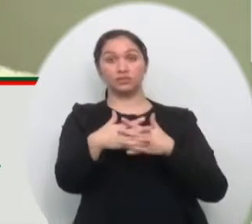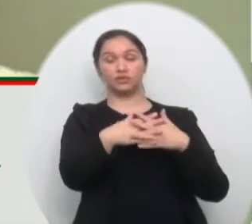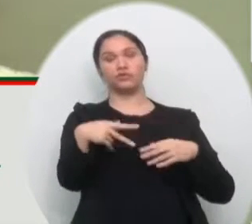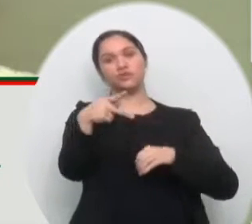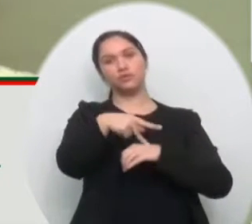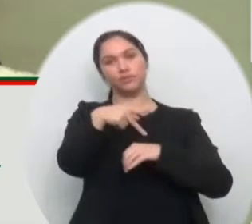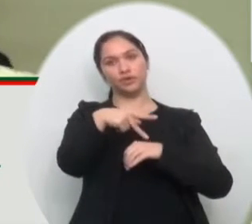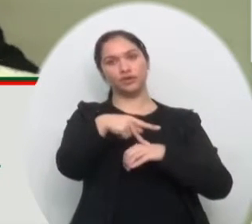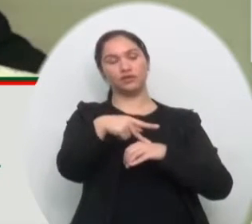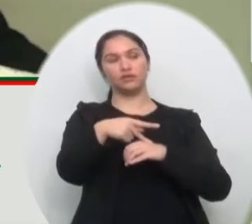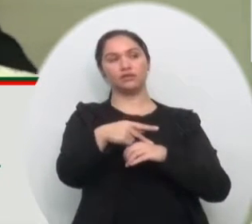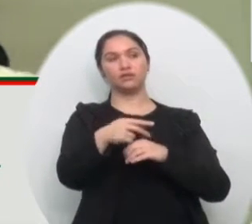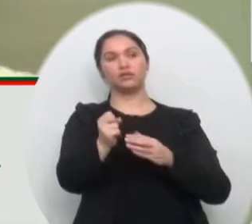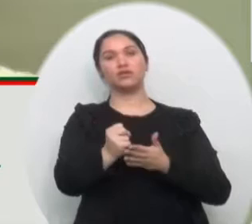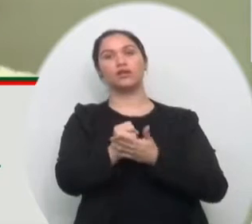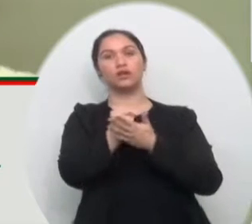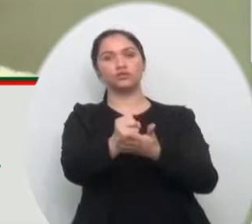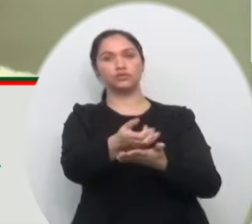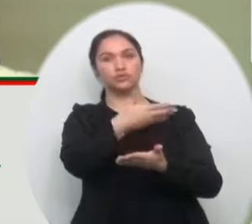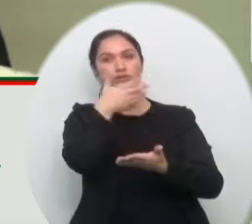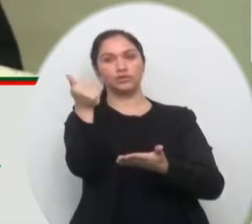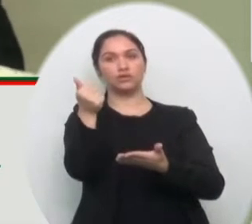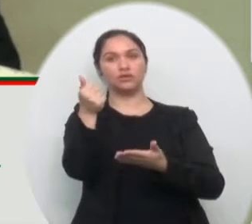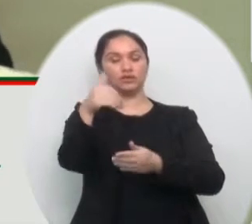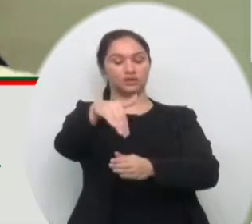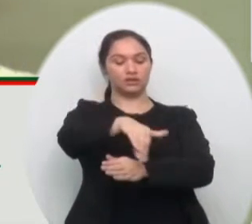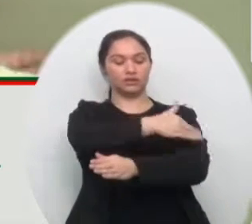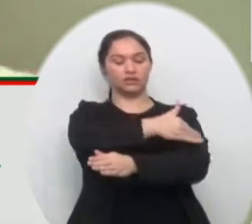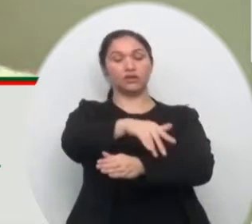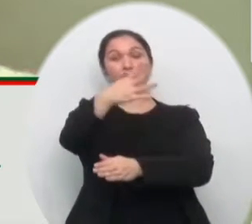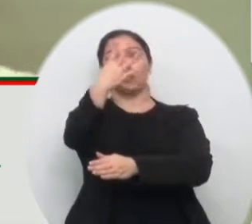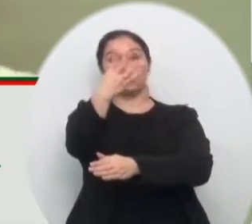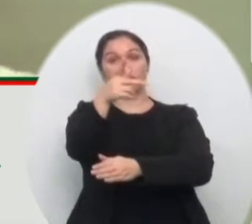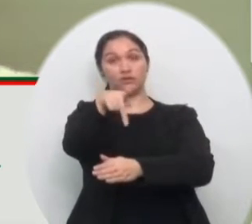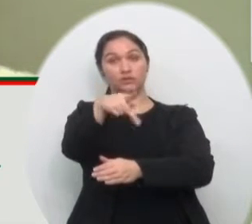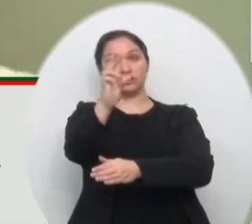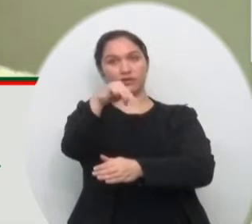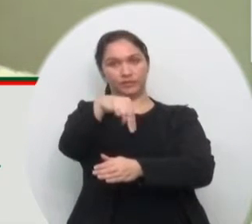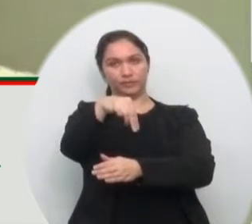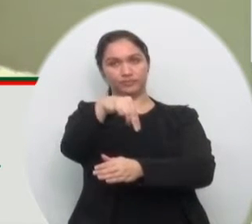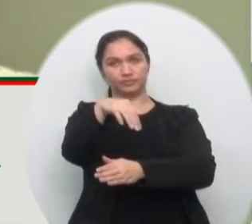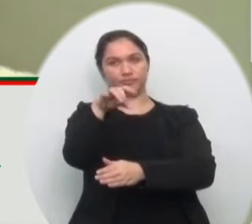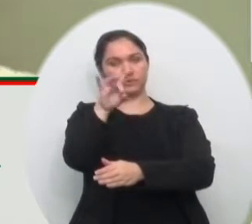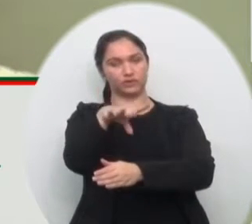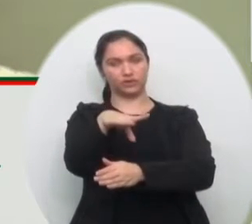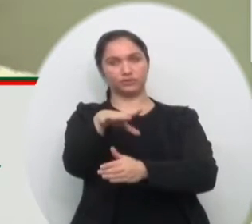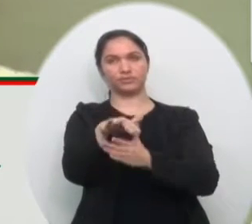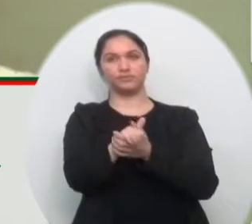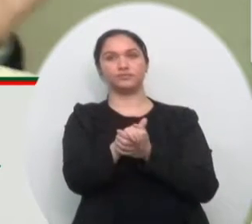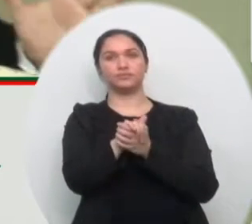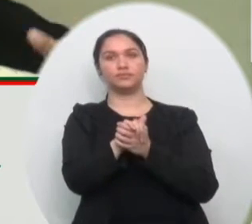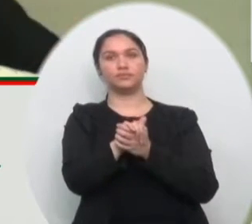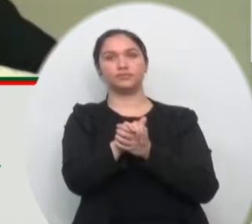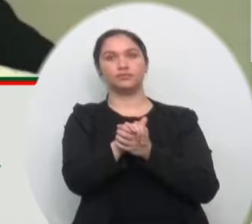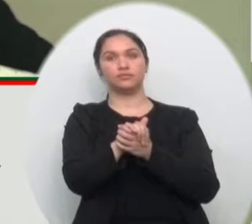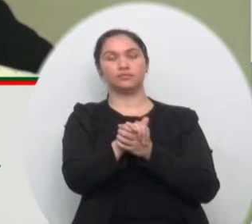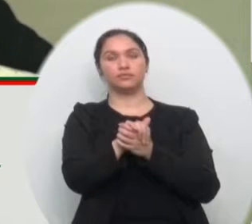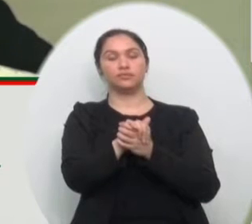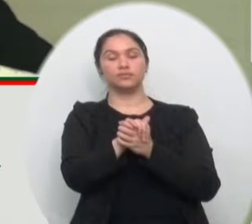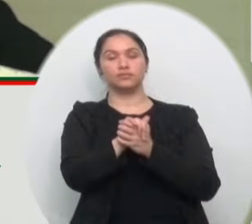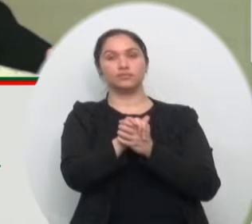fazer alguma. A prefeitura tem que tomar uma atitude, né, e dar material lá para a intendência da nossa região, que também não tem